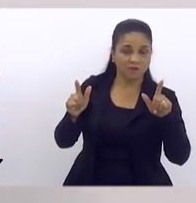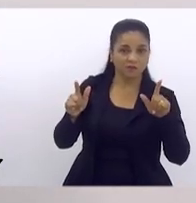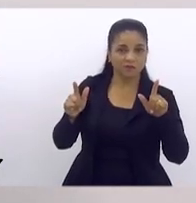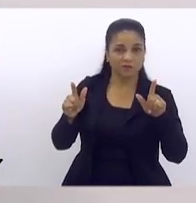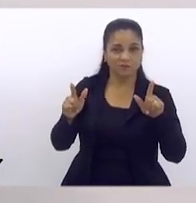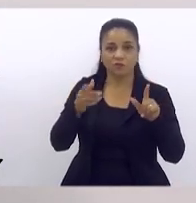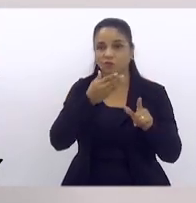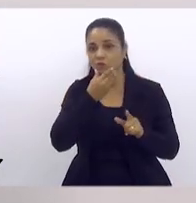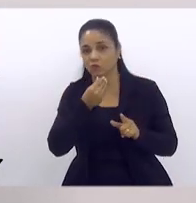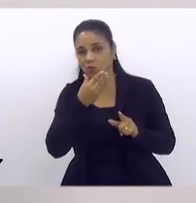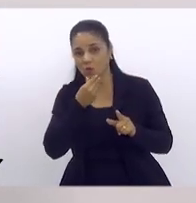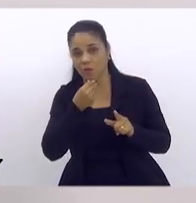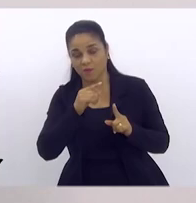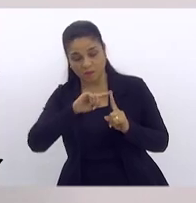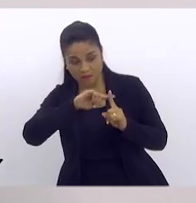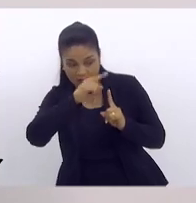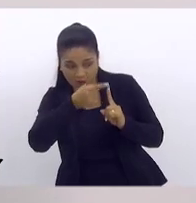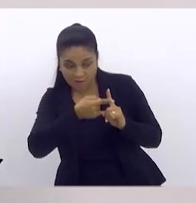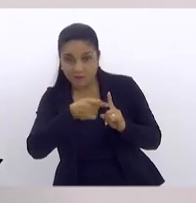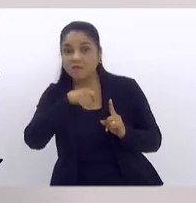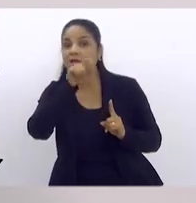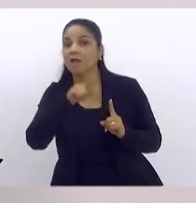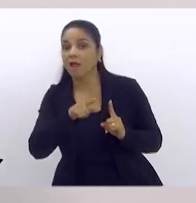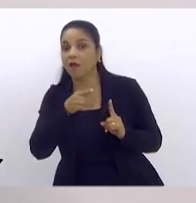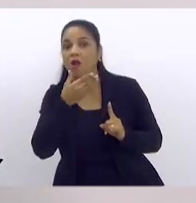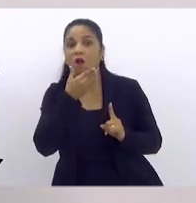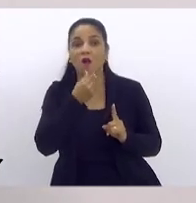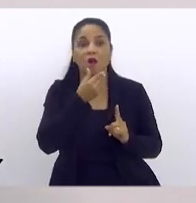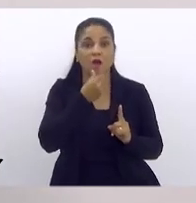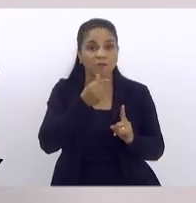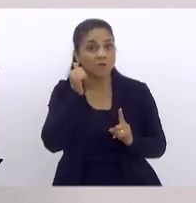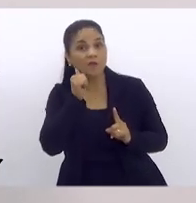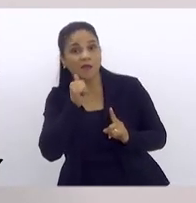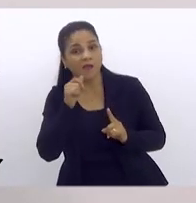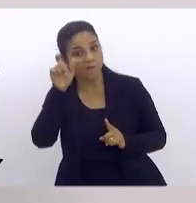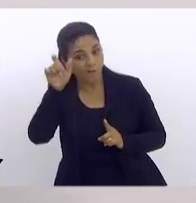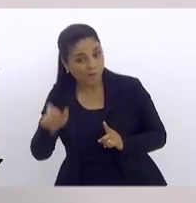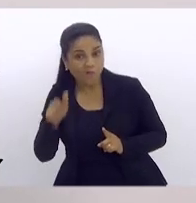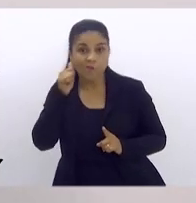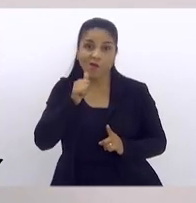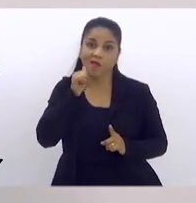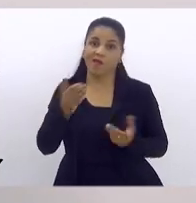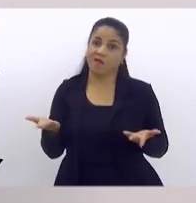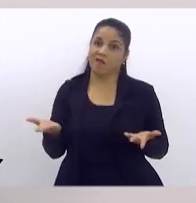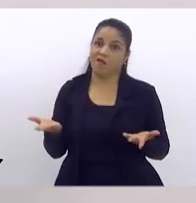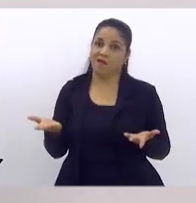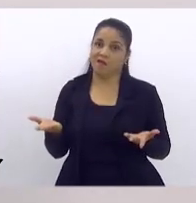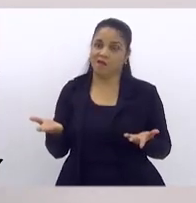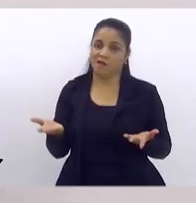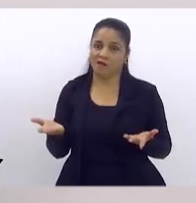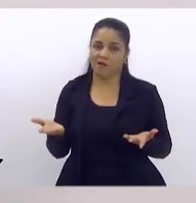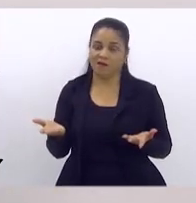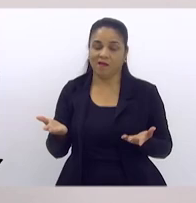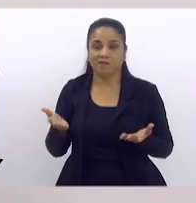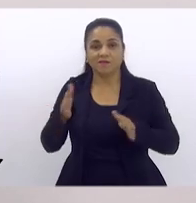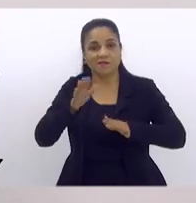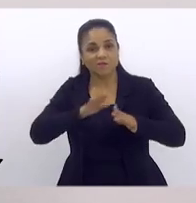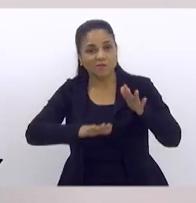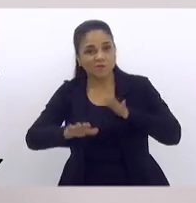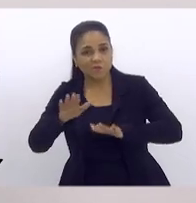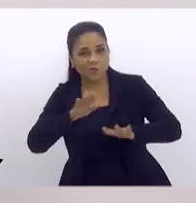quem para é mulher não é o homem então a gente tem que ter cuidado quando